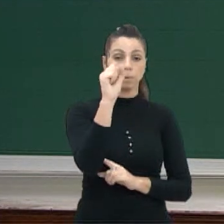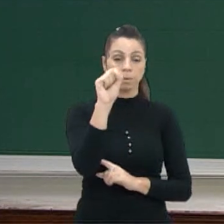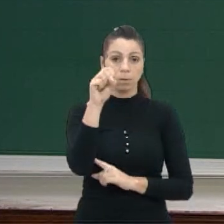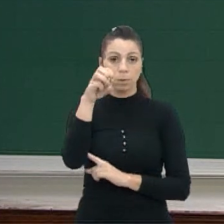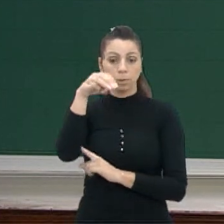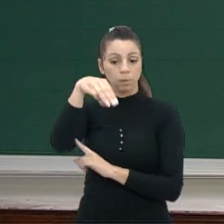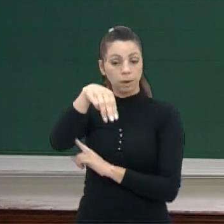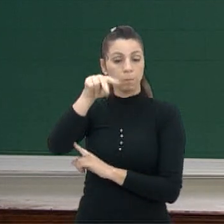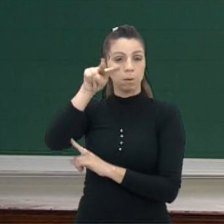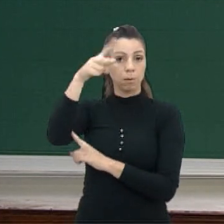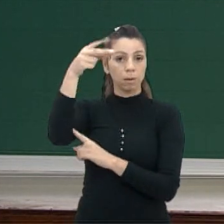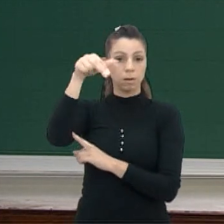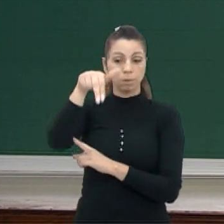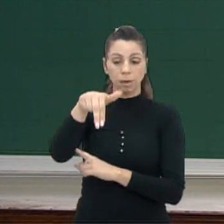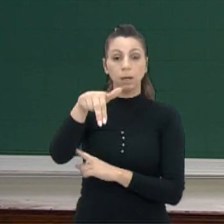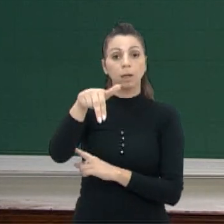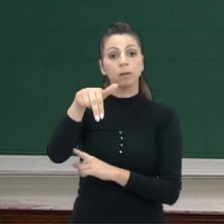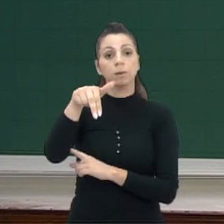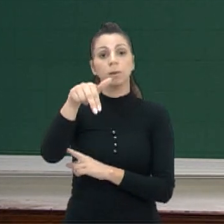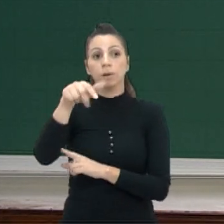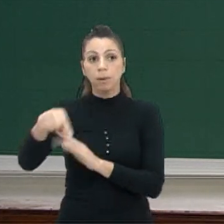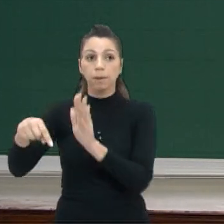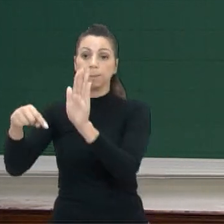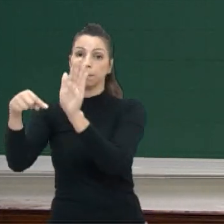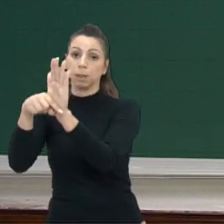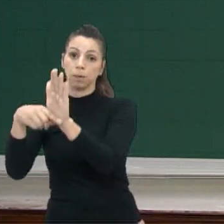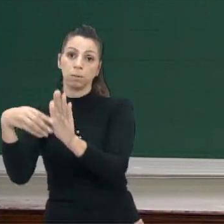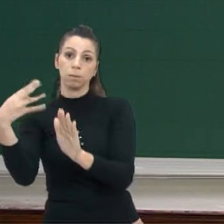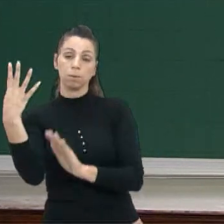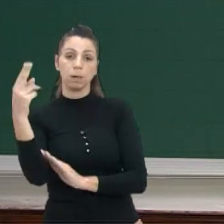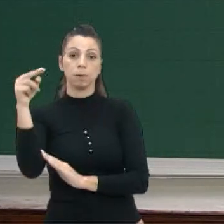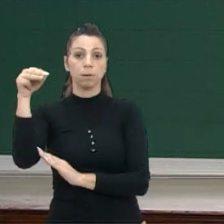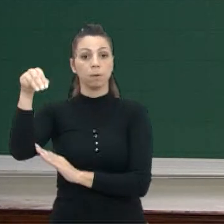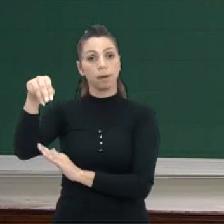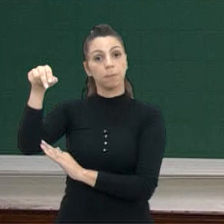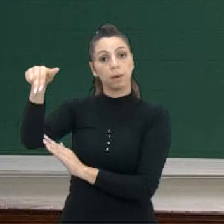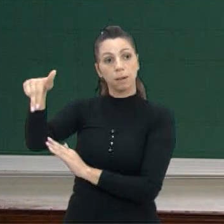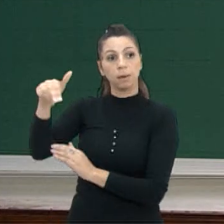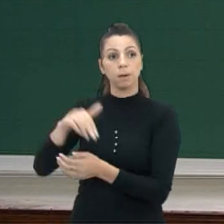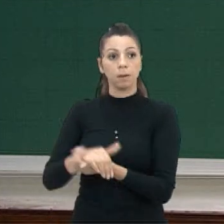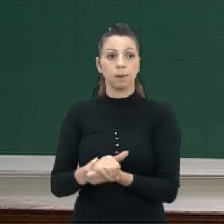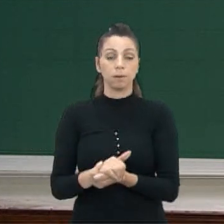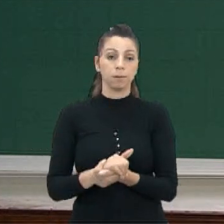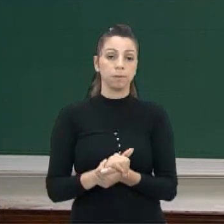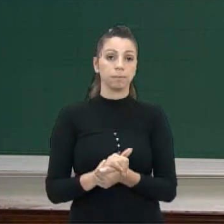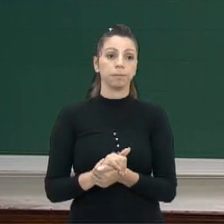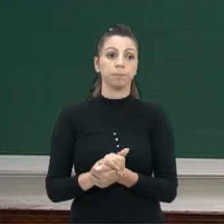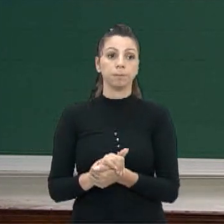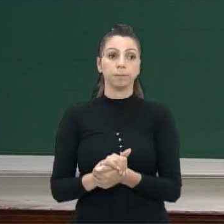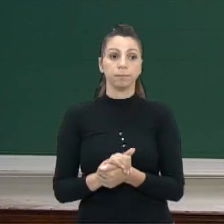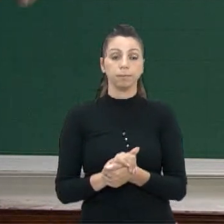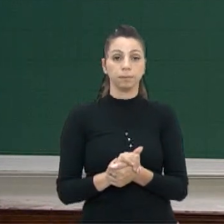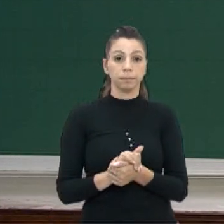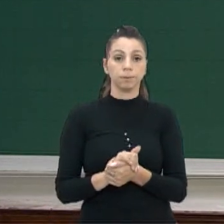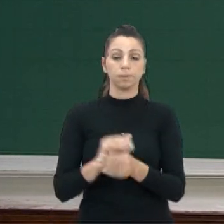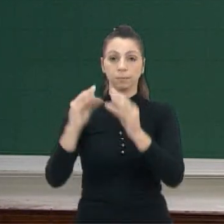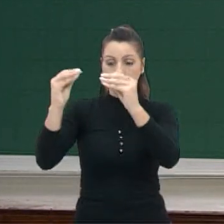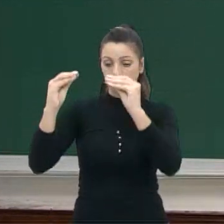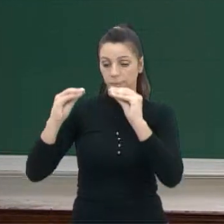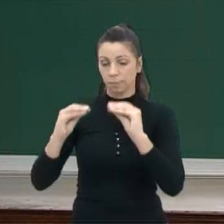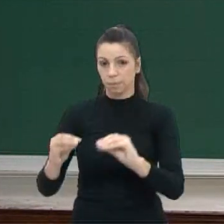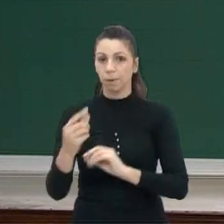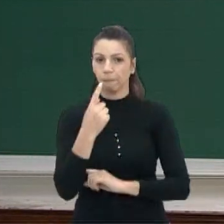n, mas aqui eu só tenho menos 4mn. Então, eu vou repetir o 18m ao quadrado n e vou